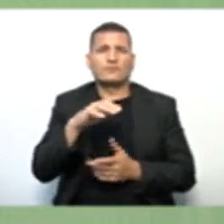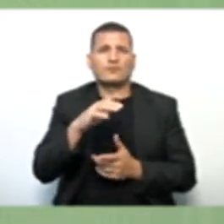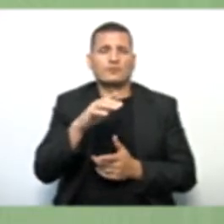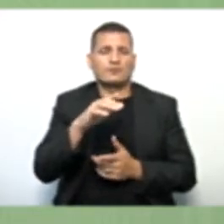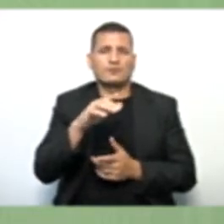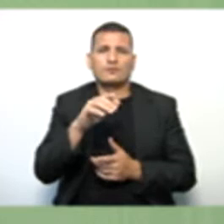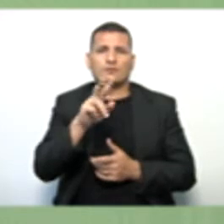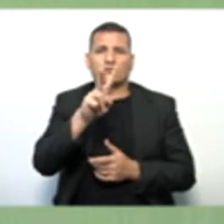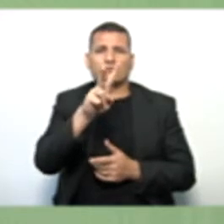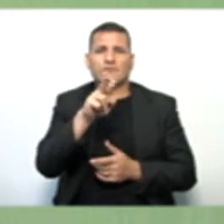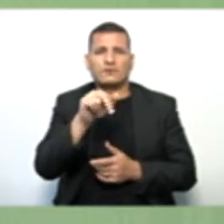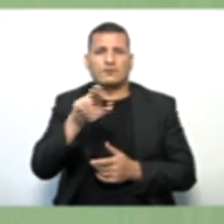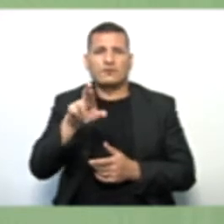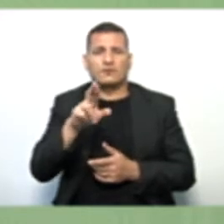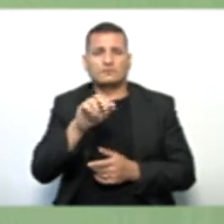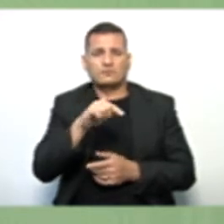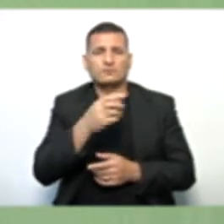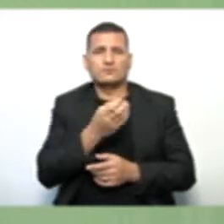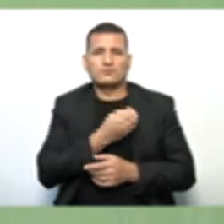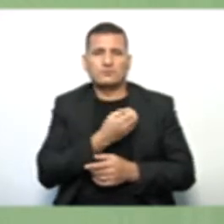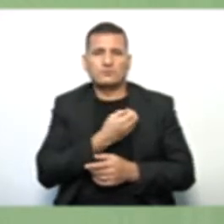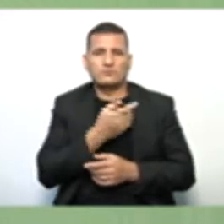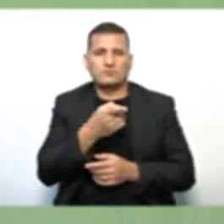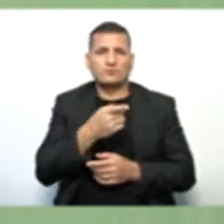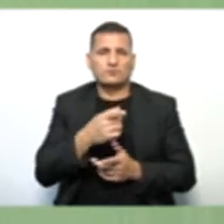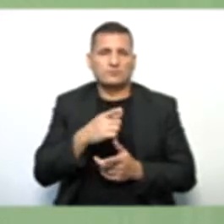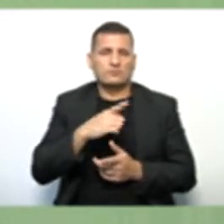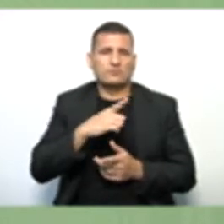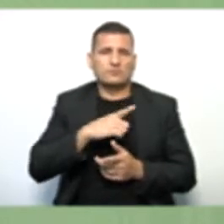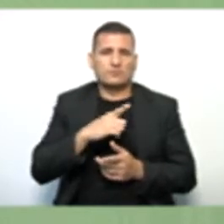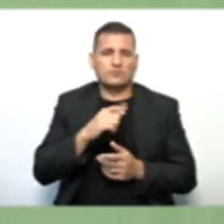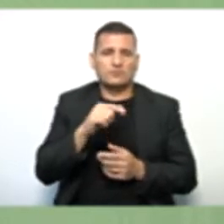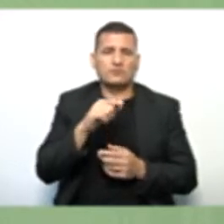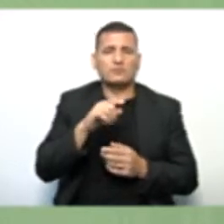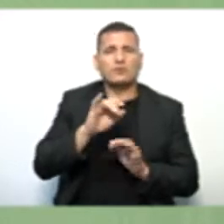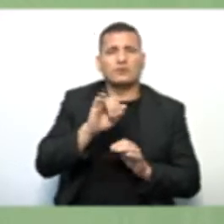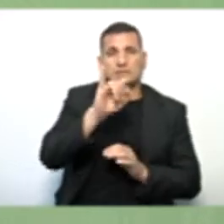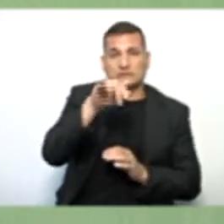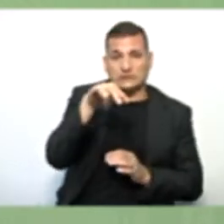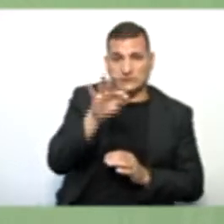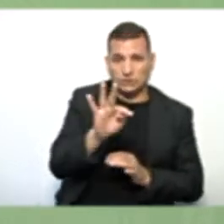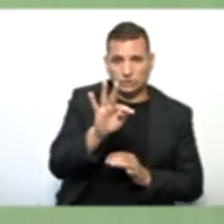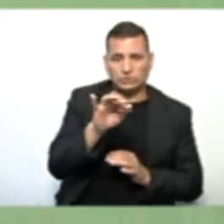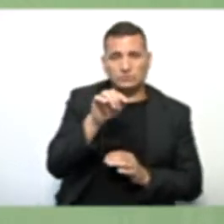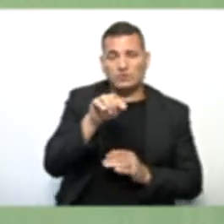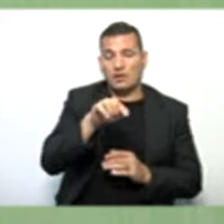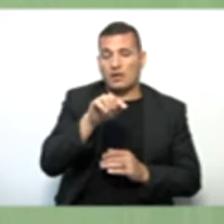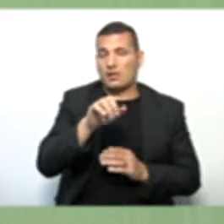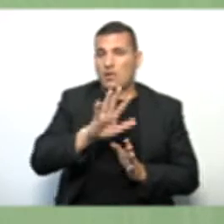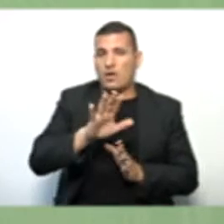querendo dizer que a minha variável número vai receber um número inteiro. Significa que ele não vai receber um